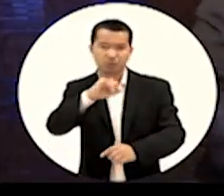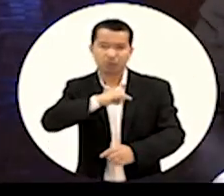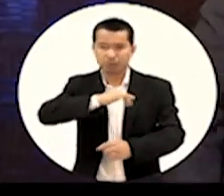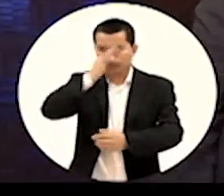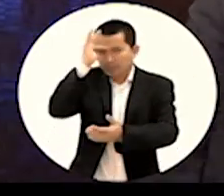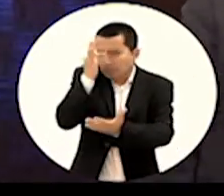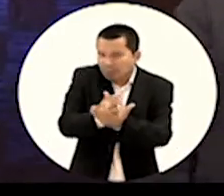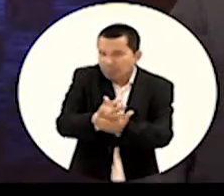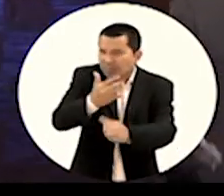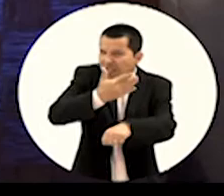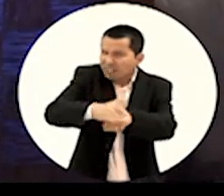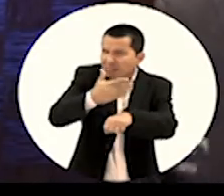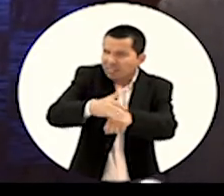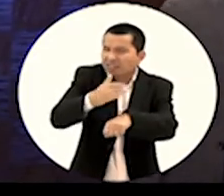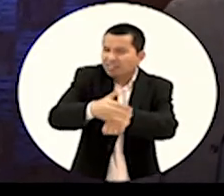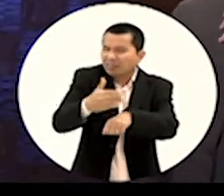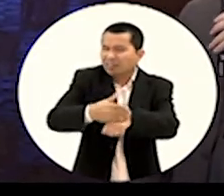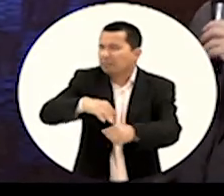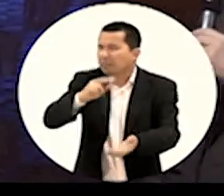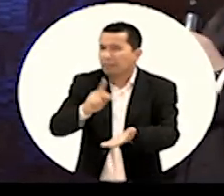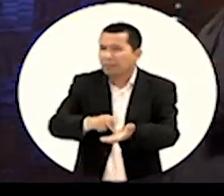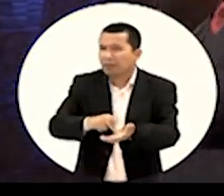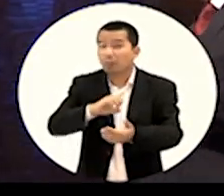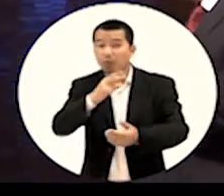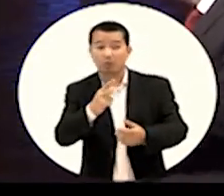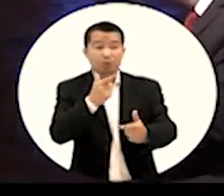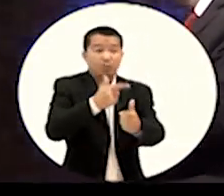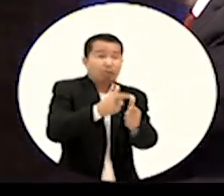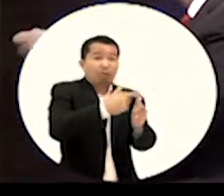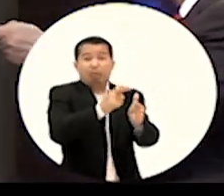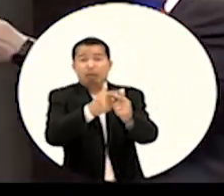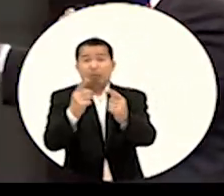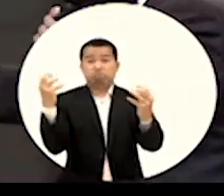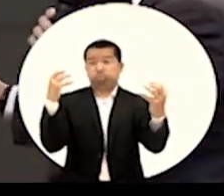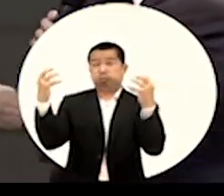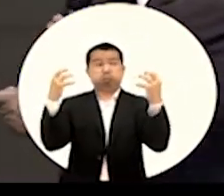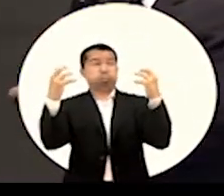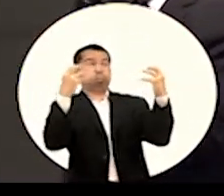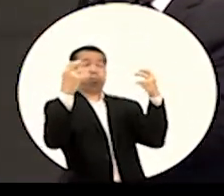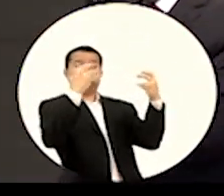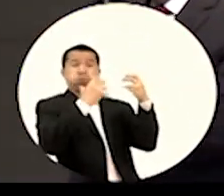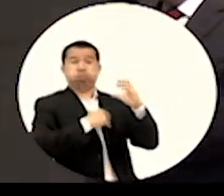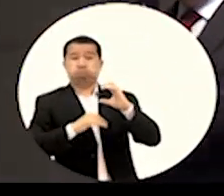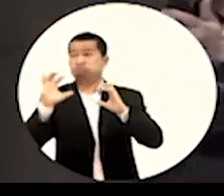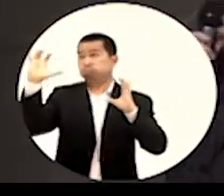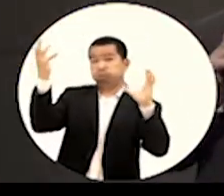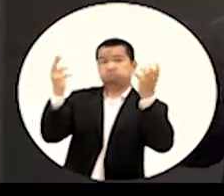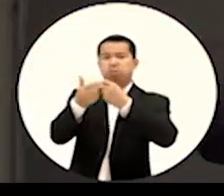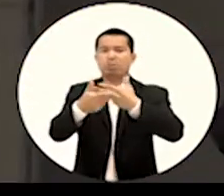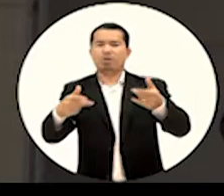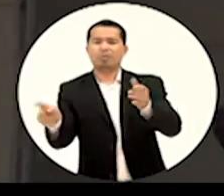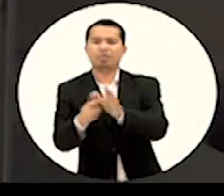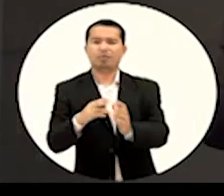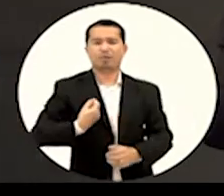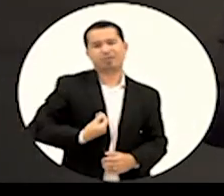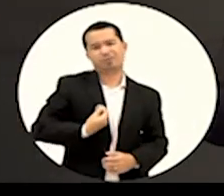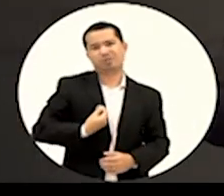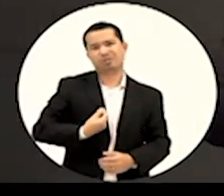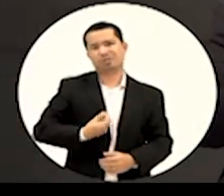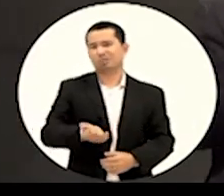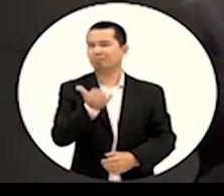cá, derrota para cá. Sabe por quê? Porque na hora que são confrontados pela vida,